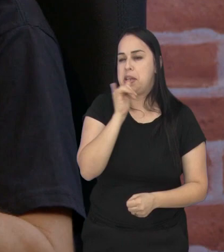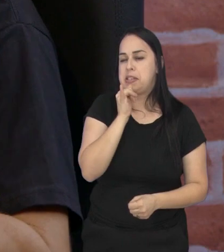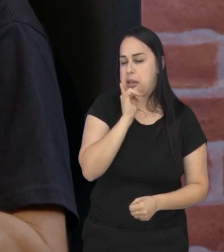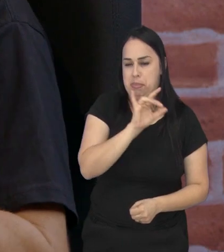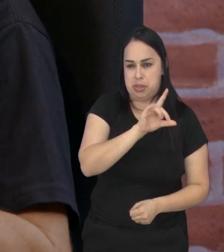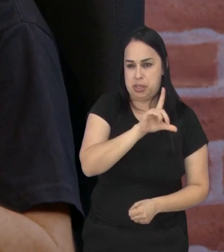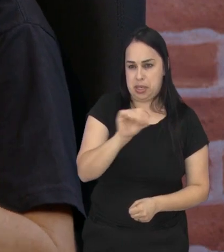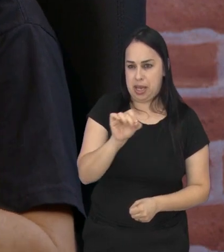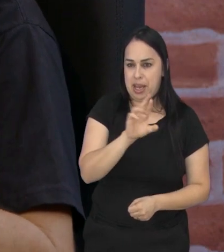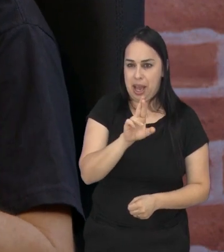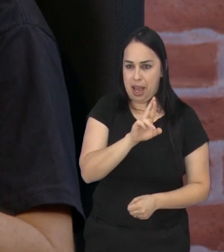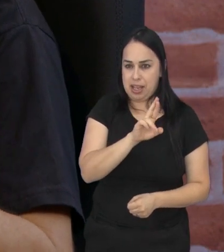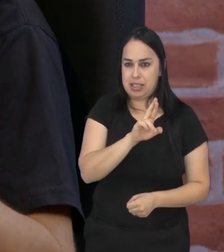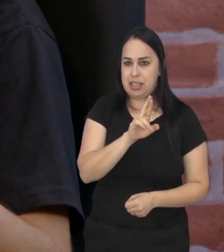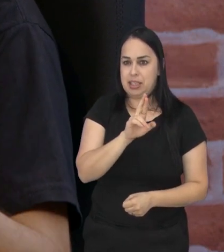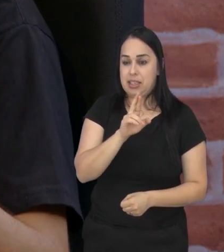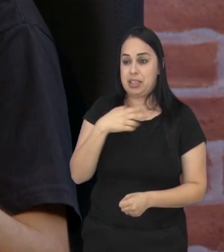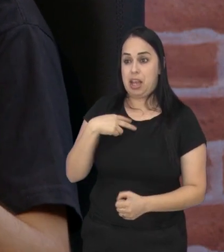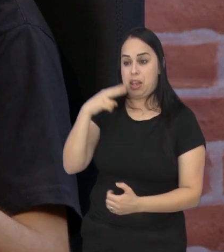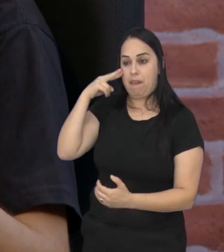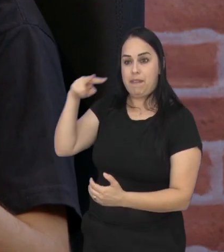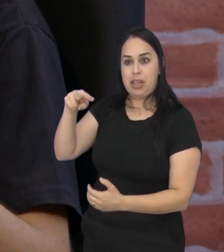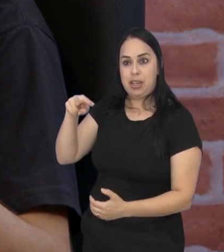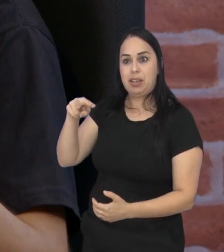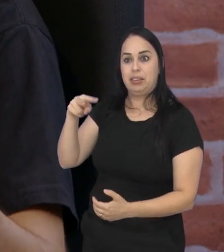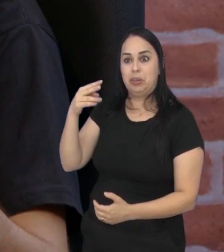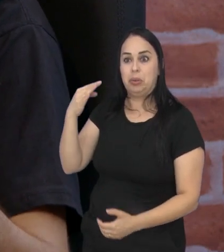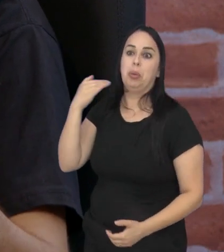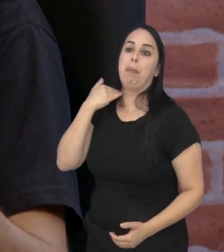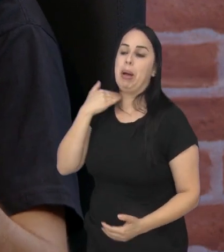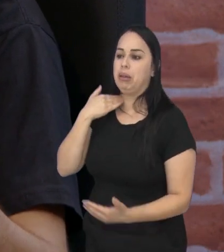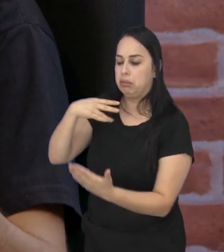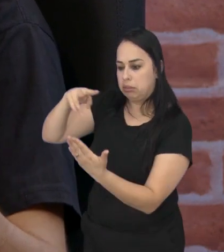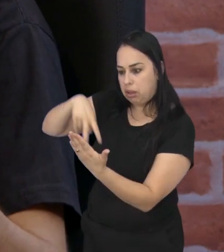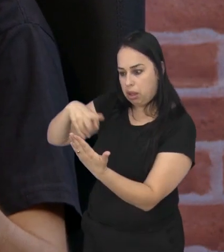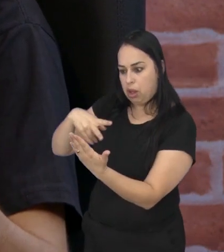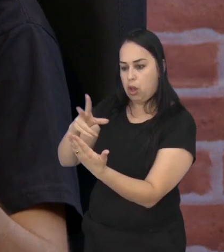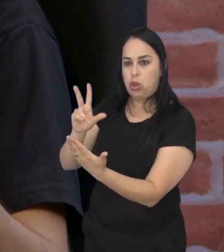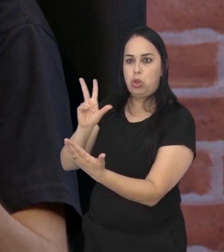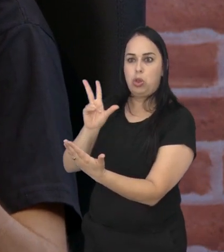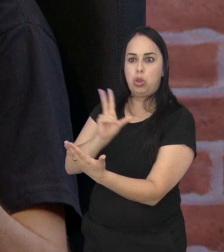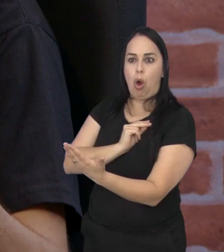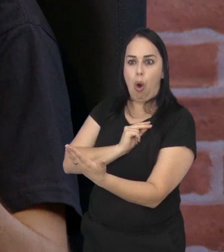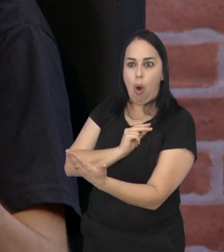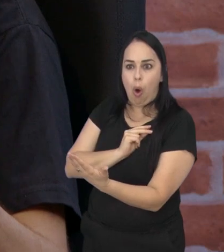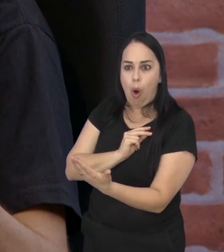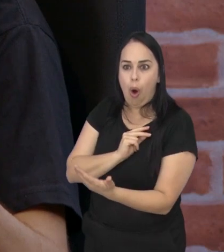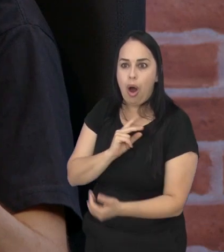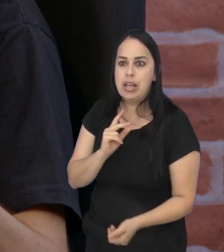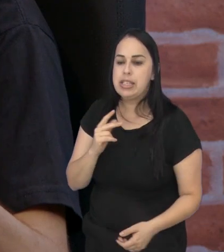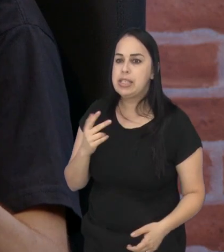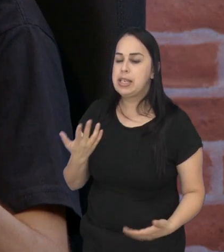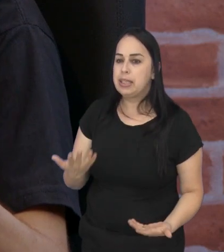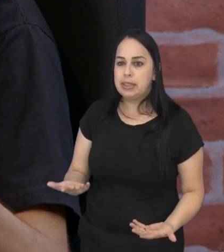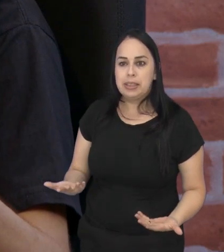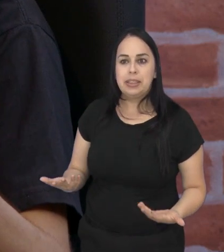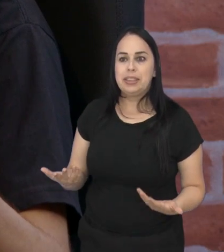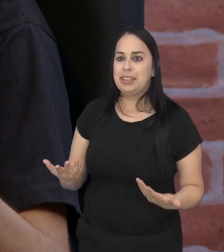exemplo, R$100. E aí eu olhei pra minha conta assim, cara, e tinha 20 salário mínimo ali de cachê do mês. Falei, cara, que